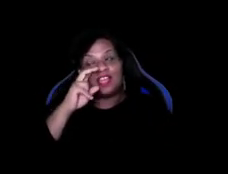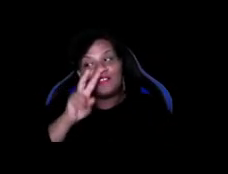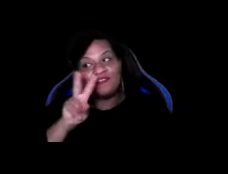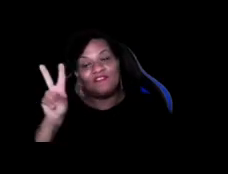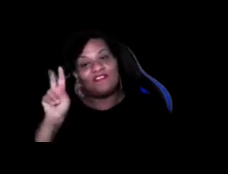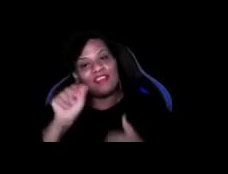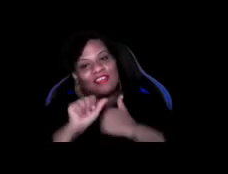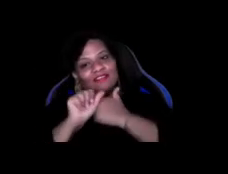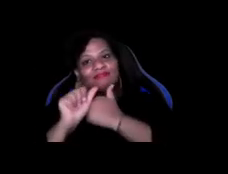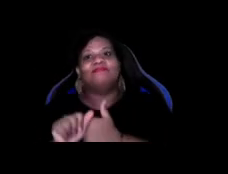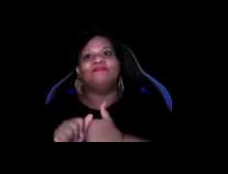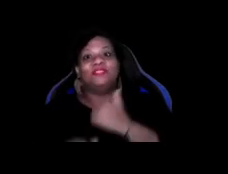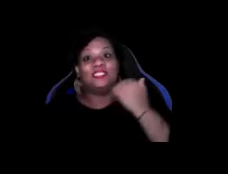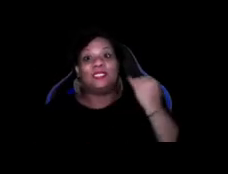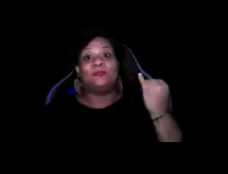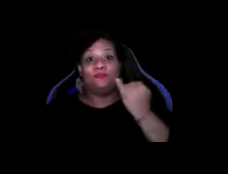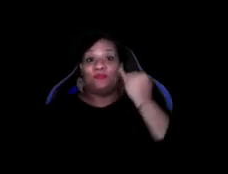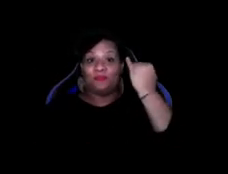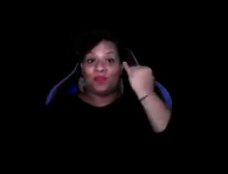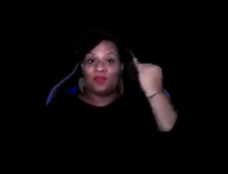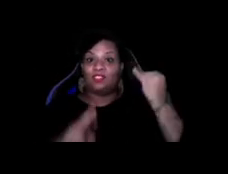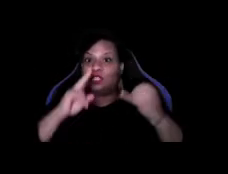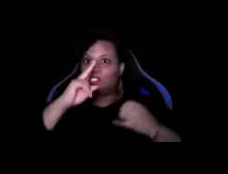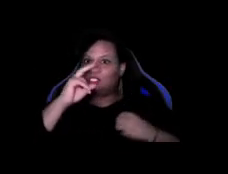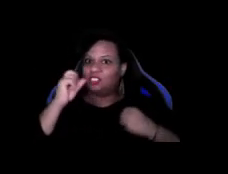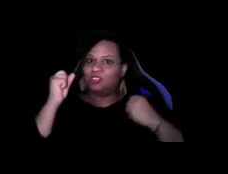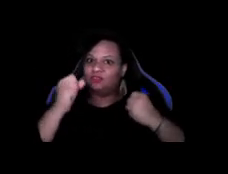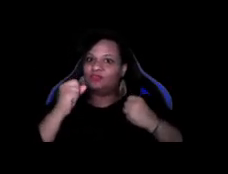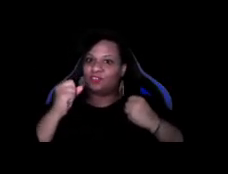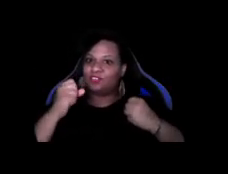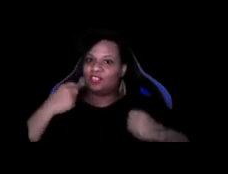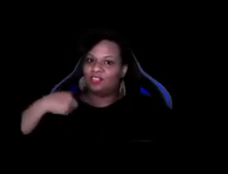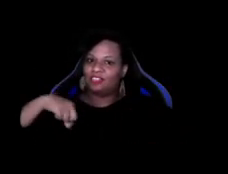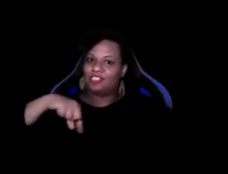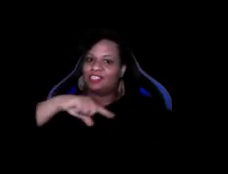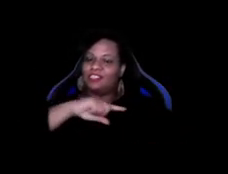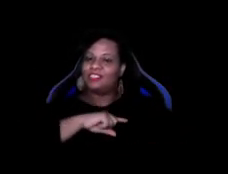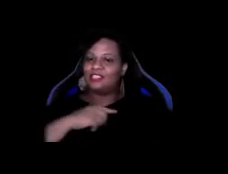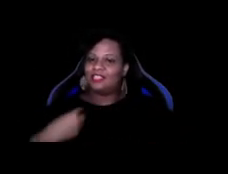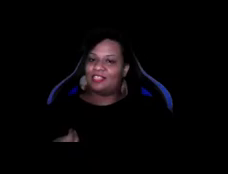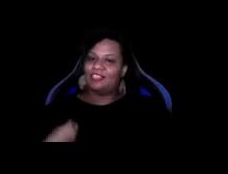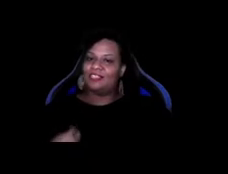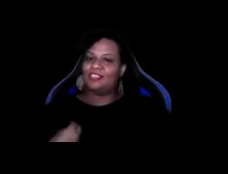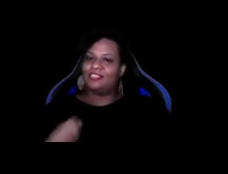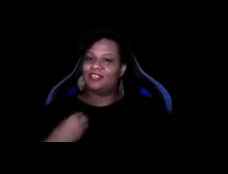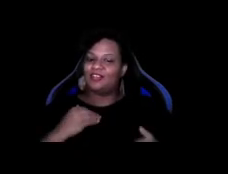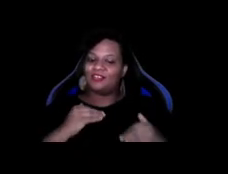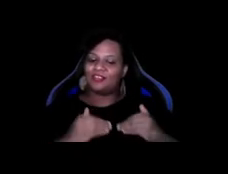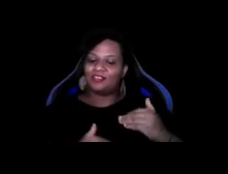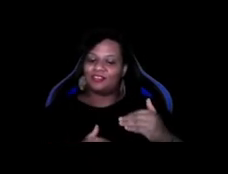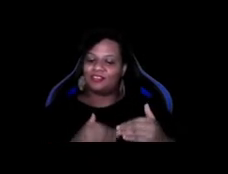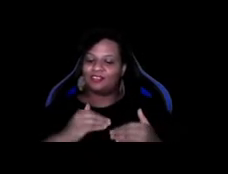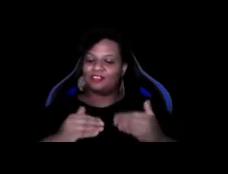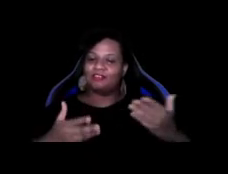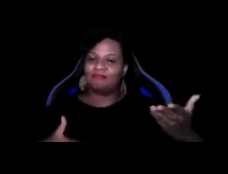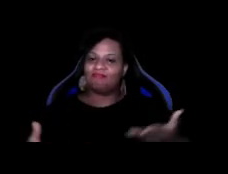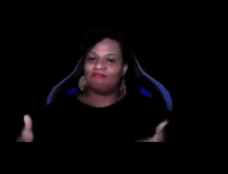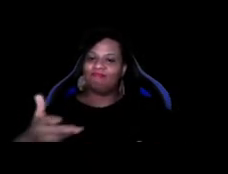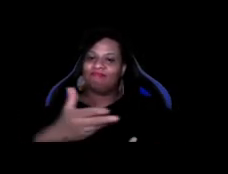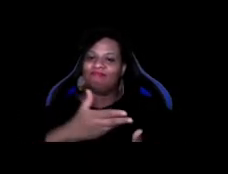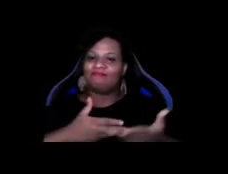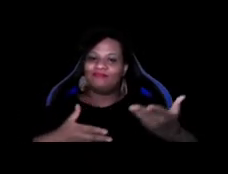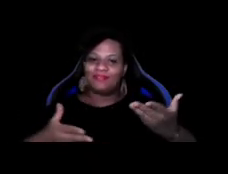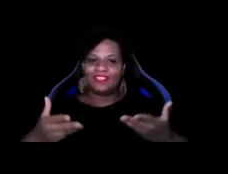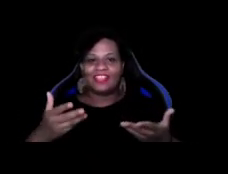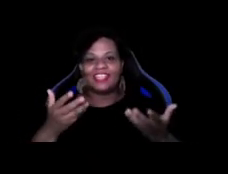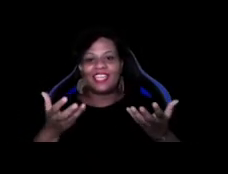muito importante também fortalecer essa rede nessa perspectiva, né, do segmento através das redes. Querendo